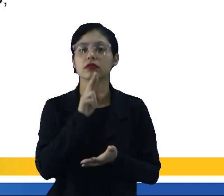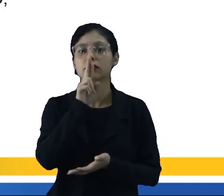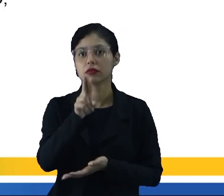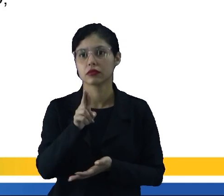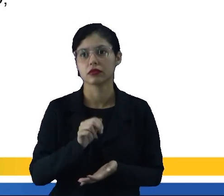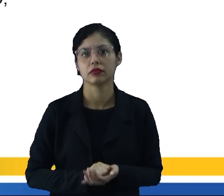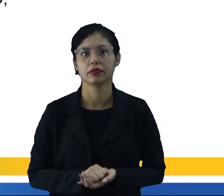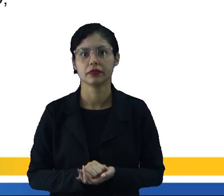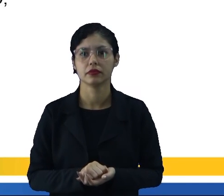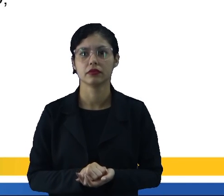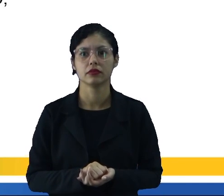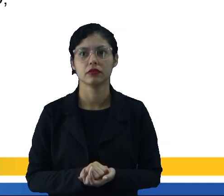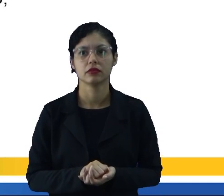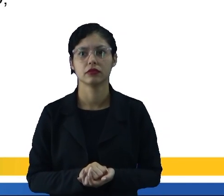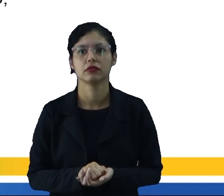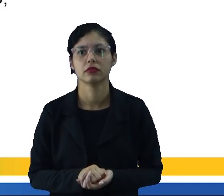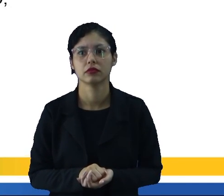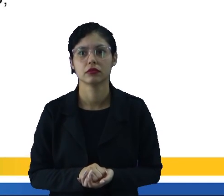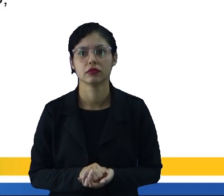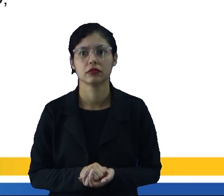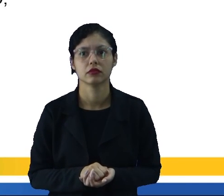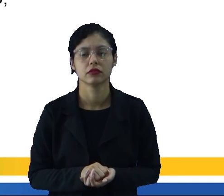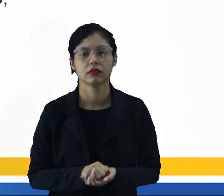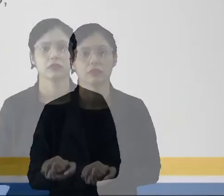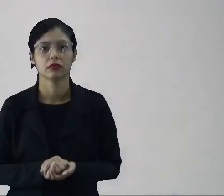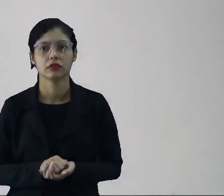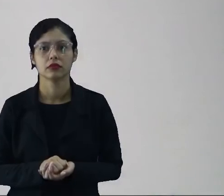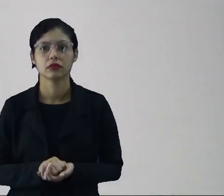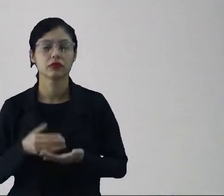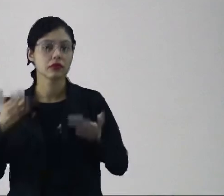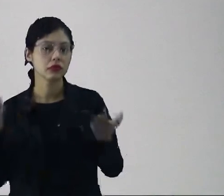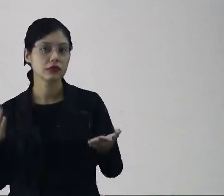resultados correto pessoal então